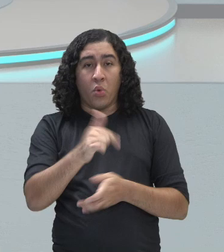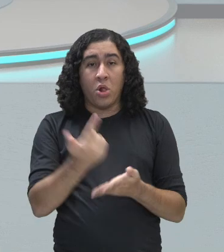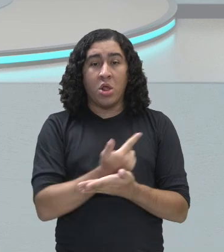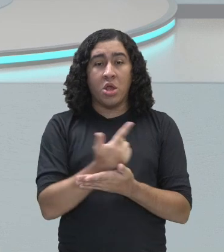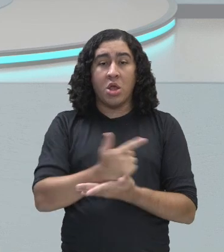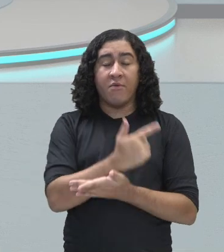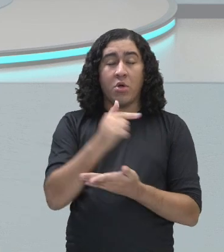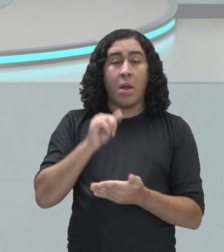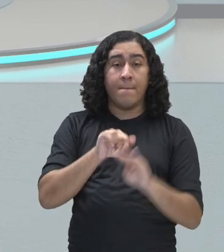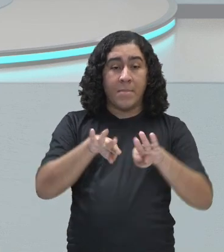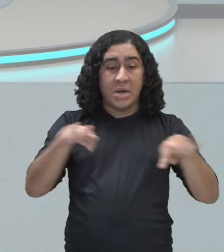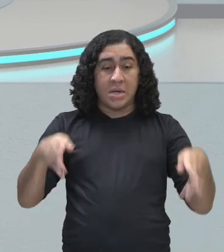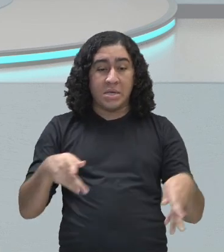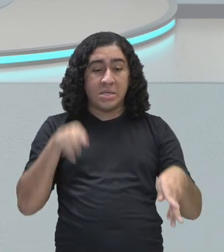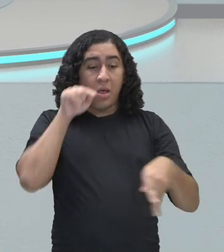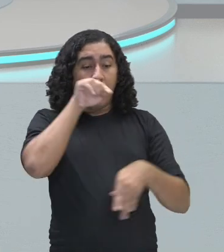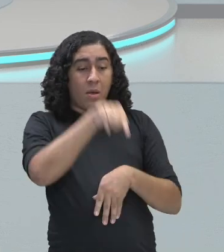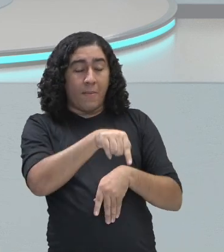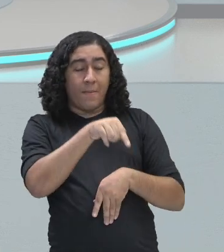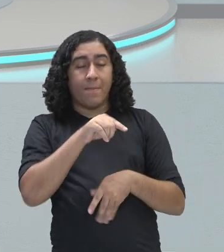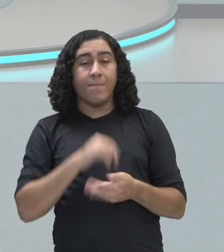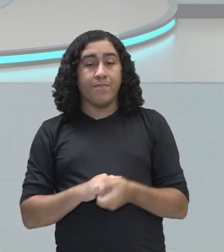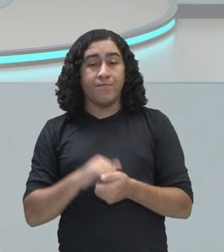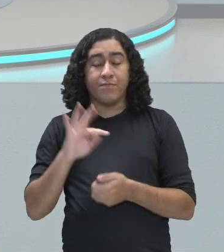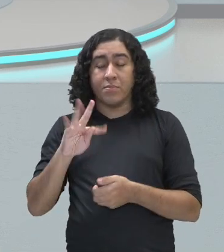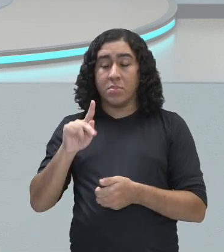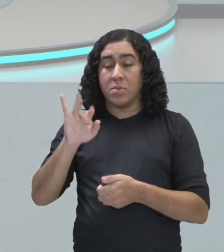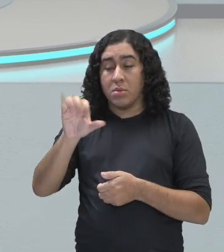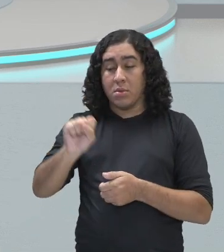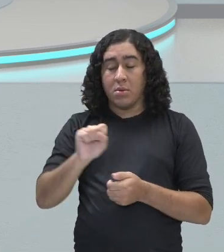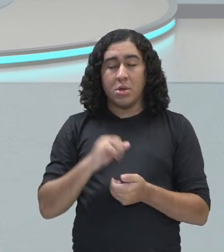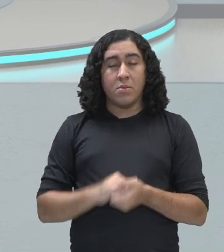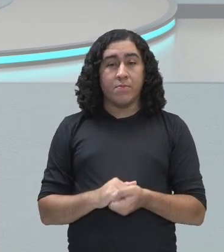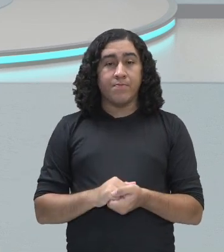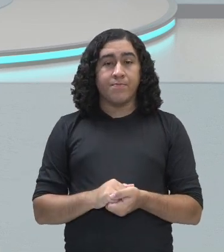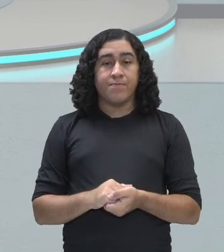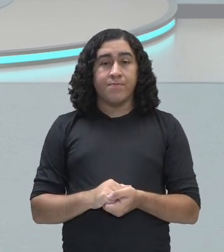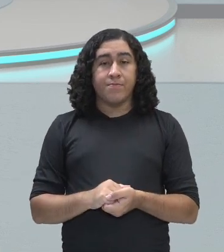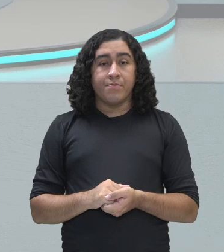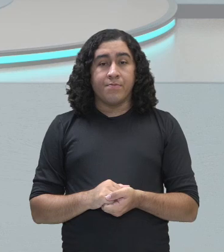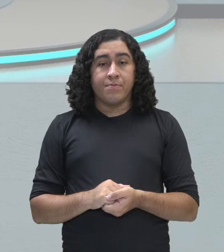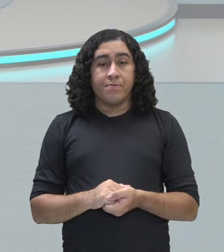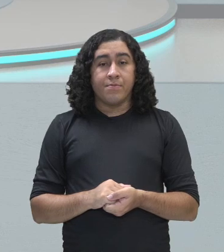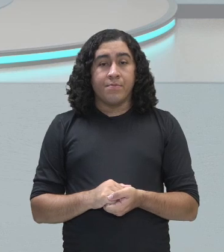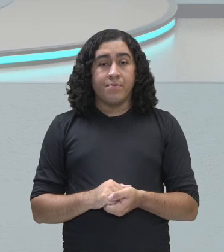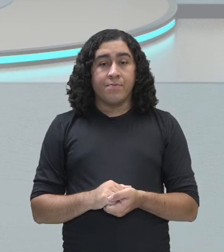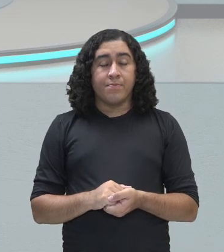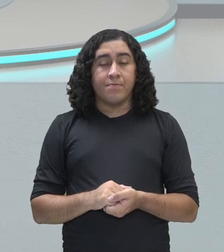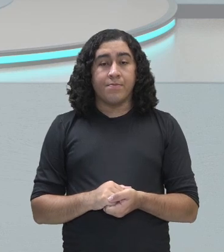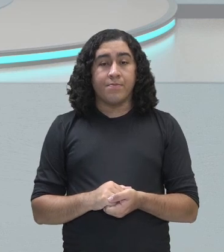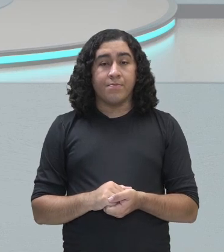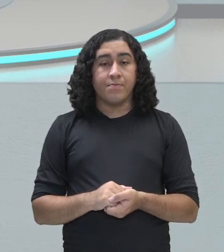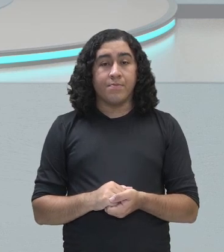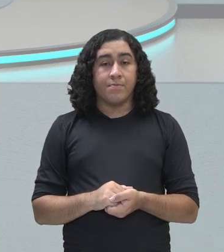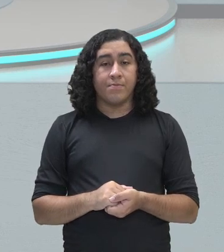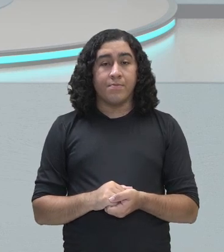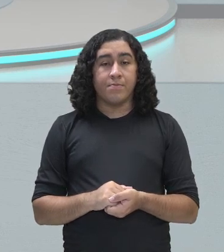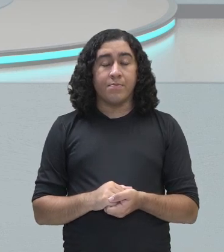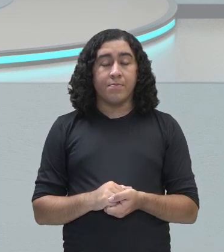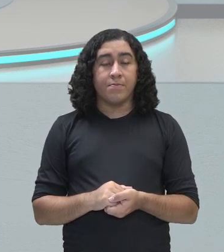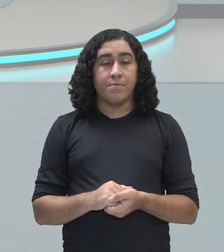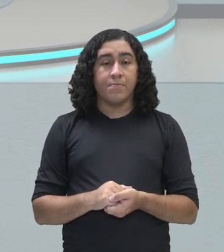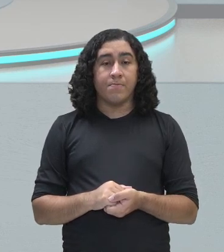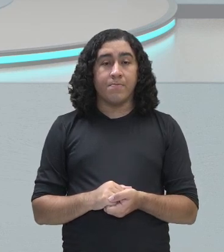mesa? This, por que do this? Que está próximo do falante, tá? Daquela pessoa que está falando